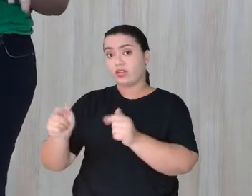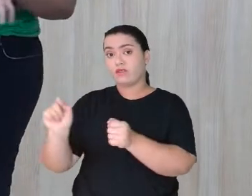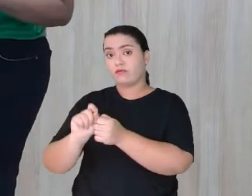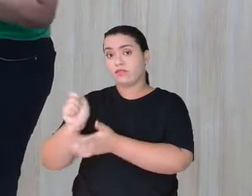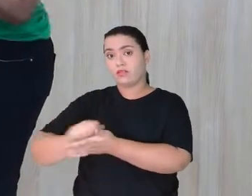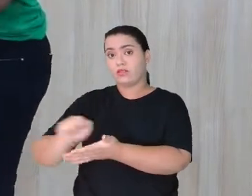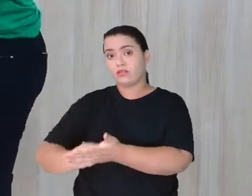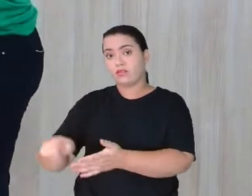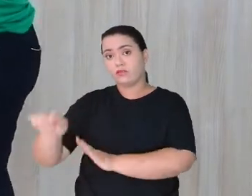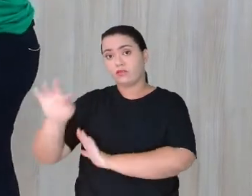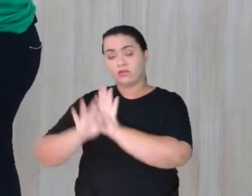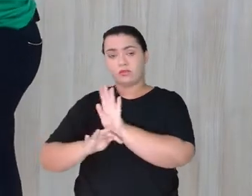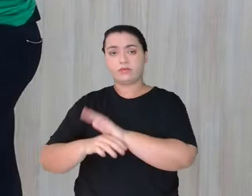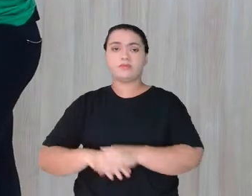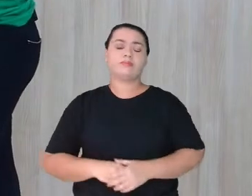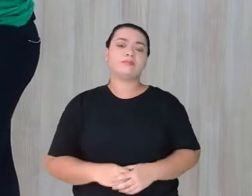certo?